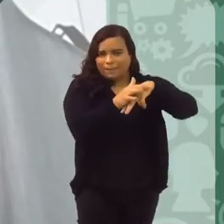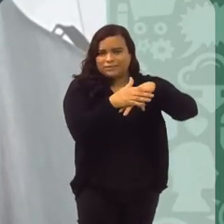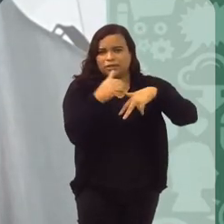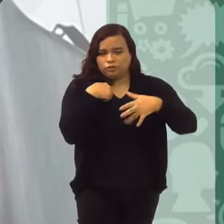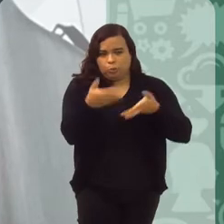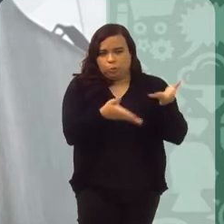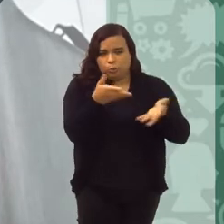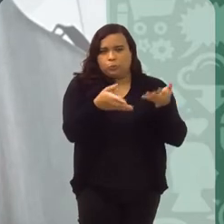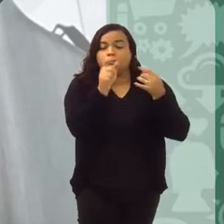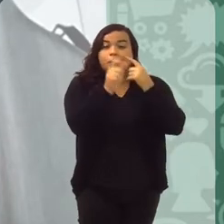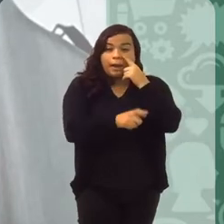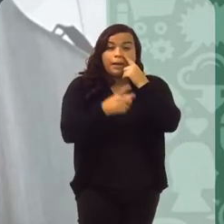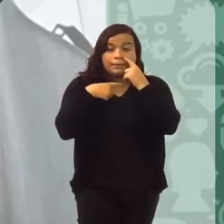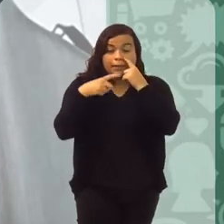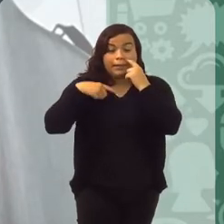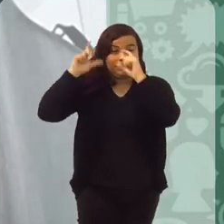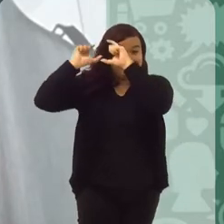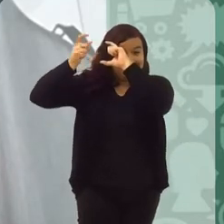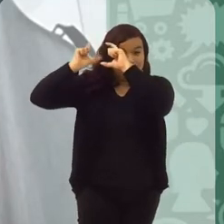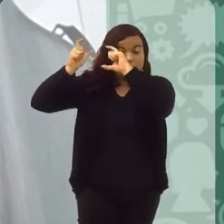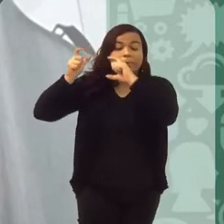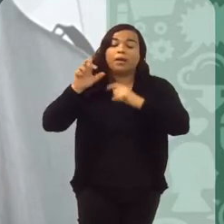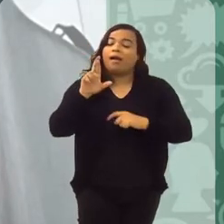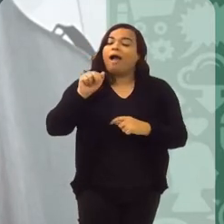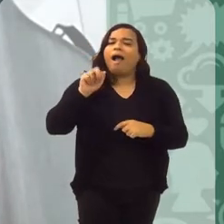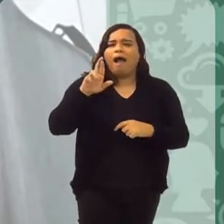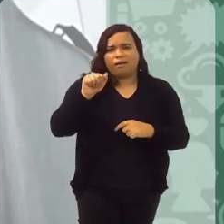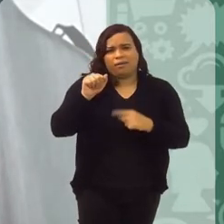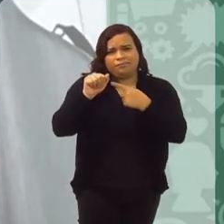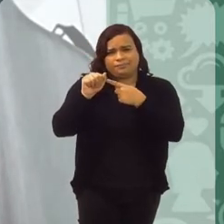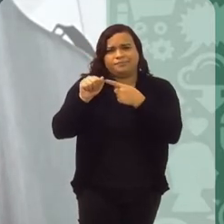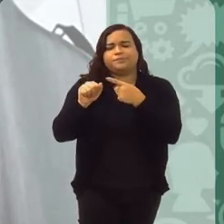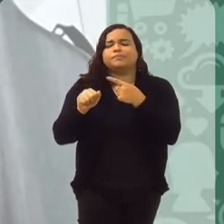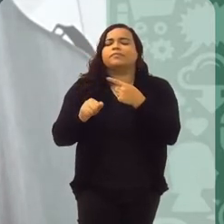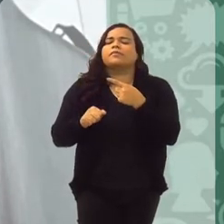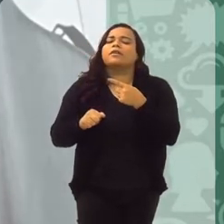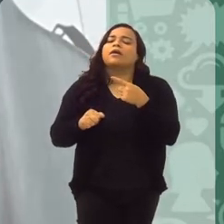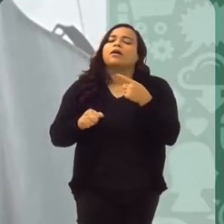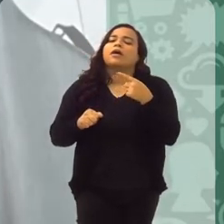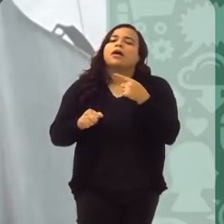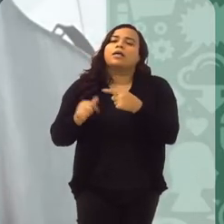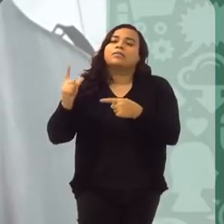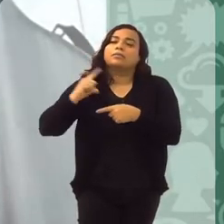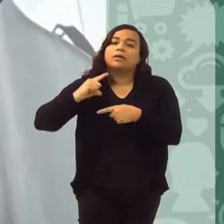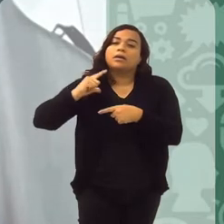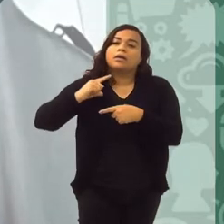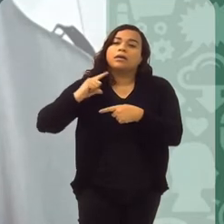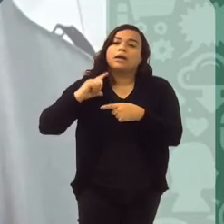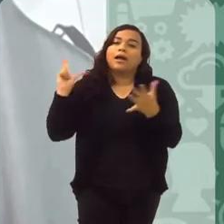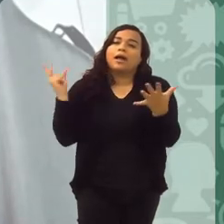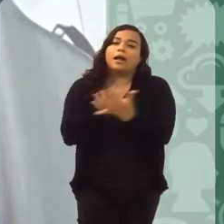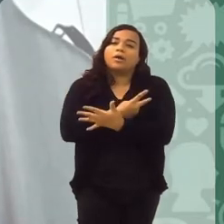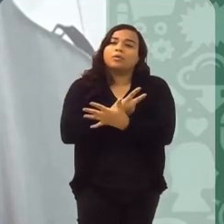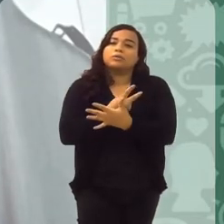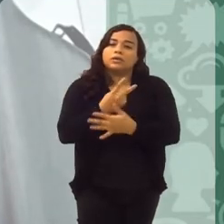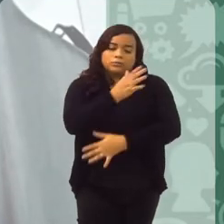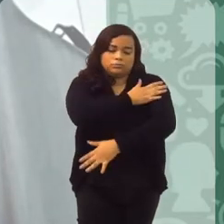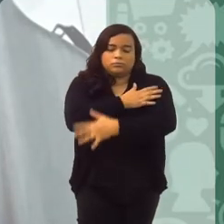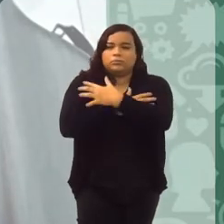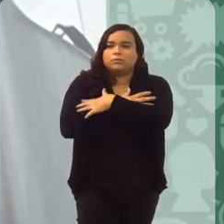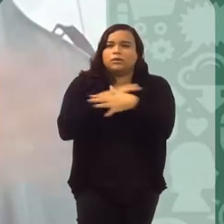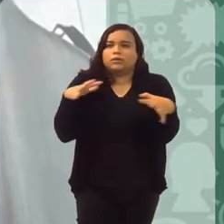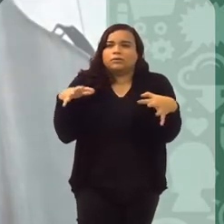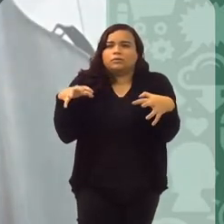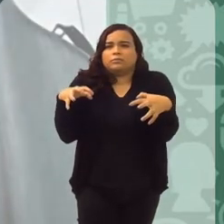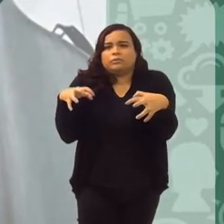que ela tem uma síndrome rara que vai criando uma atrofia nos